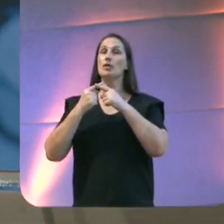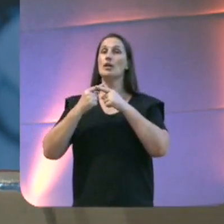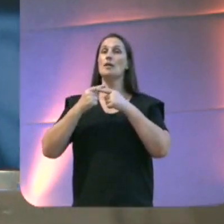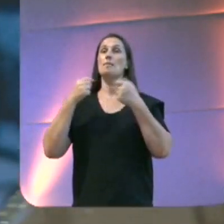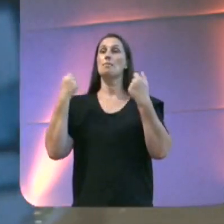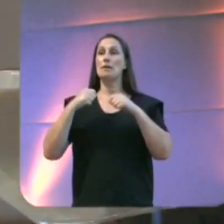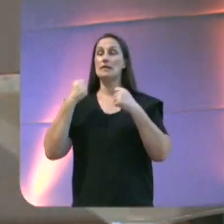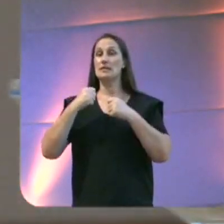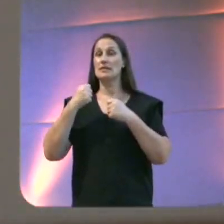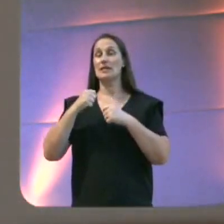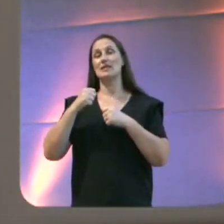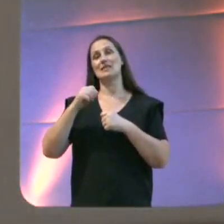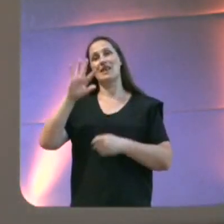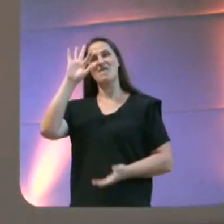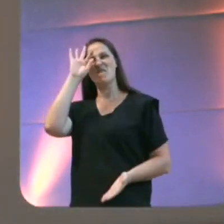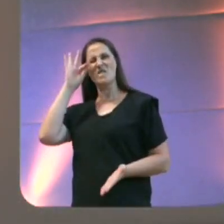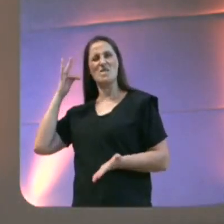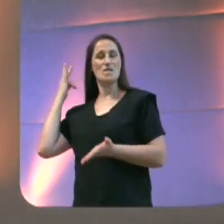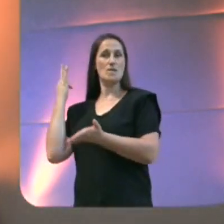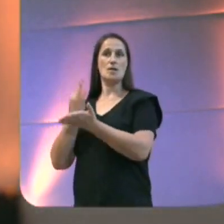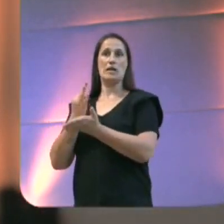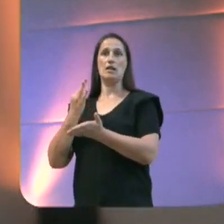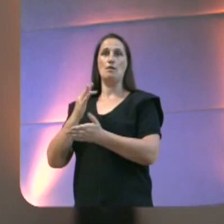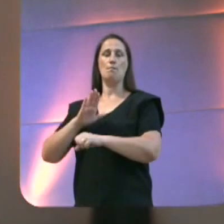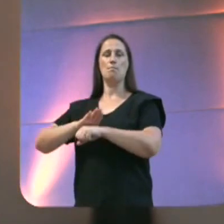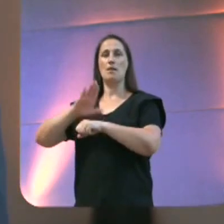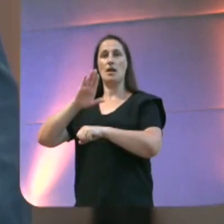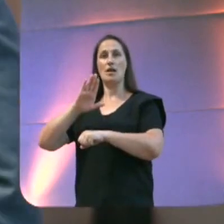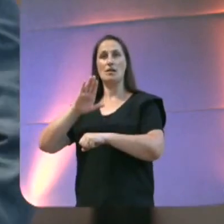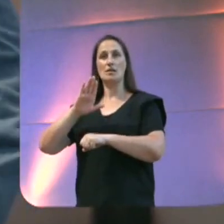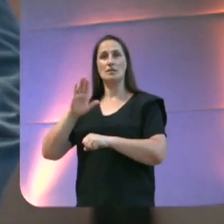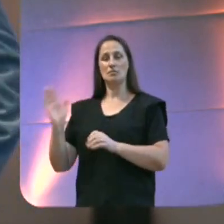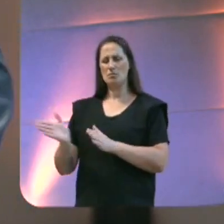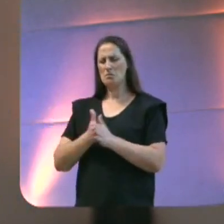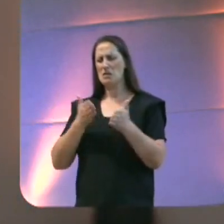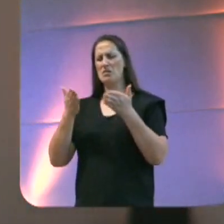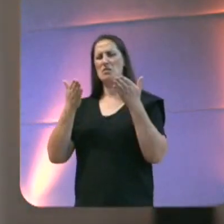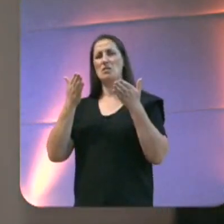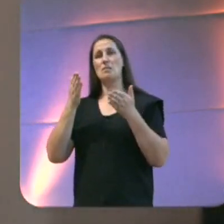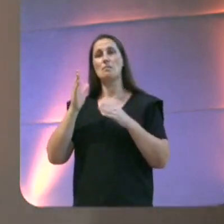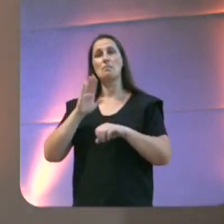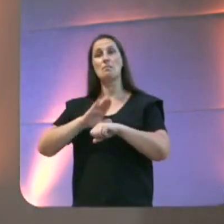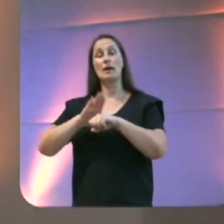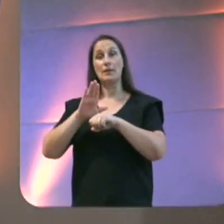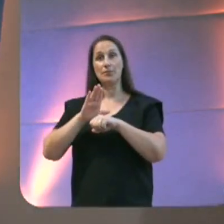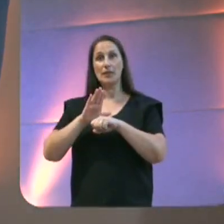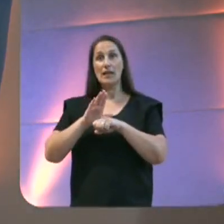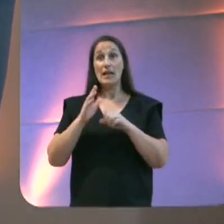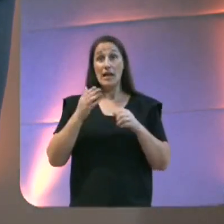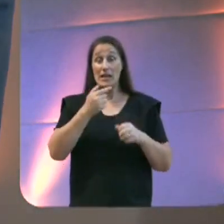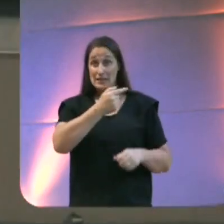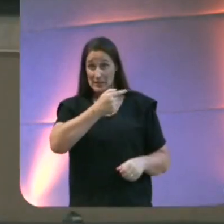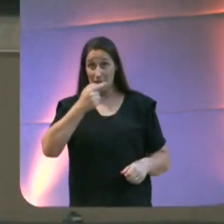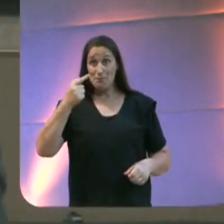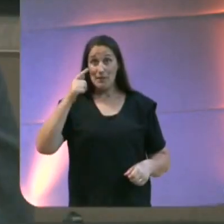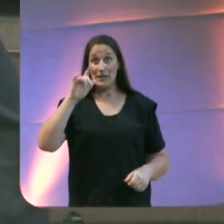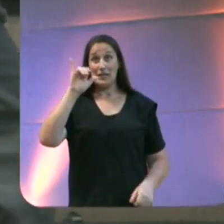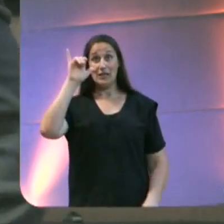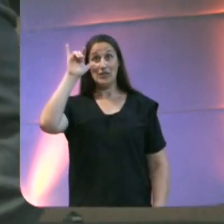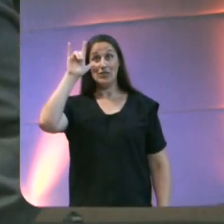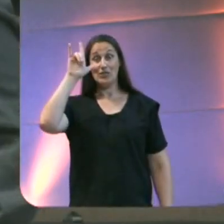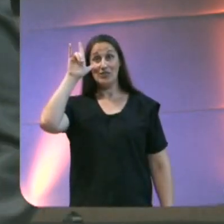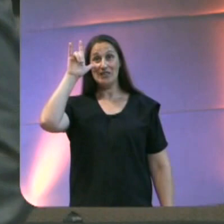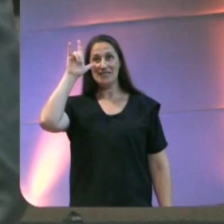eu gravei lá no Instagram, se você quiser assistir, vai estar lá à sua disposição, dizendo sobre metas espirituais da